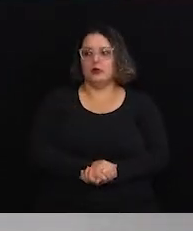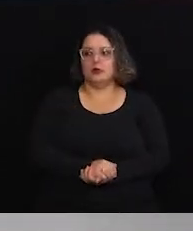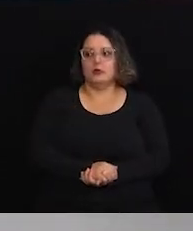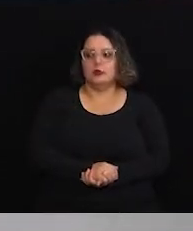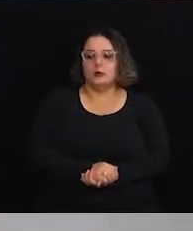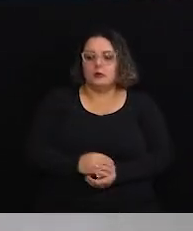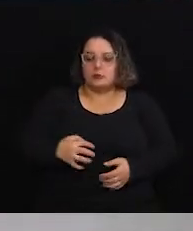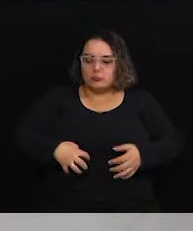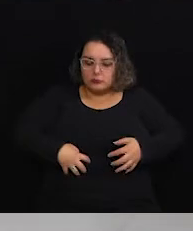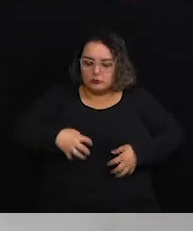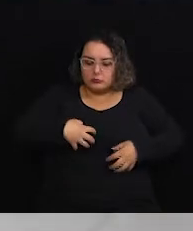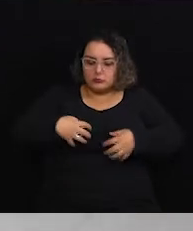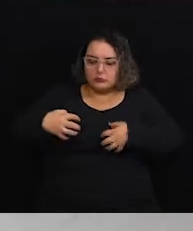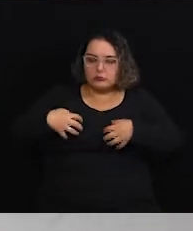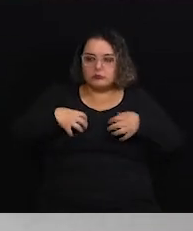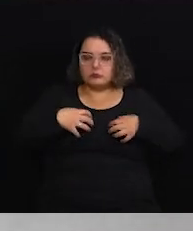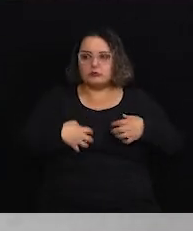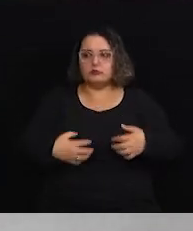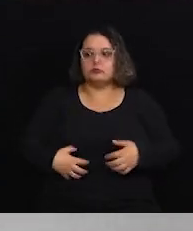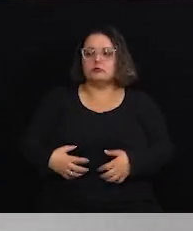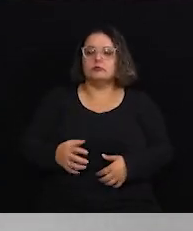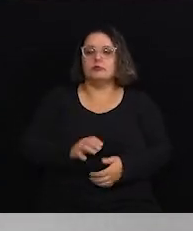um órgão que chama ureter, que é